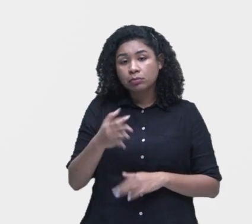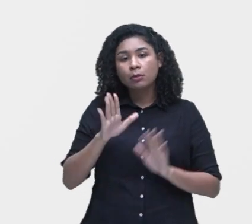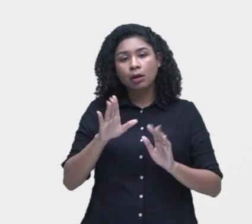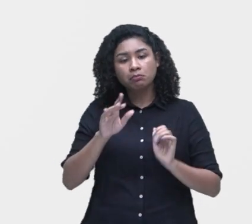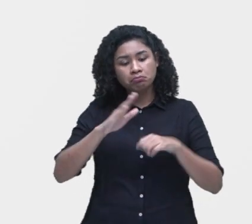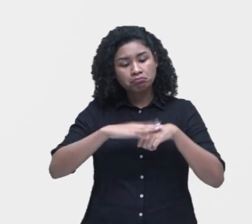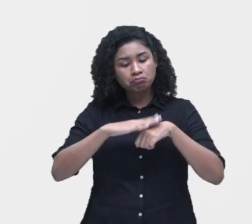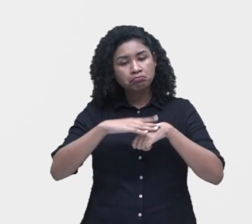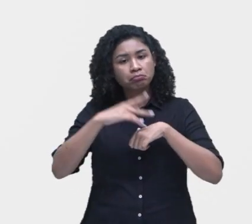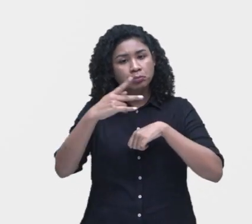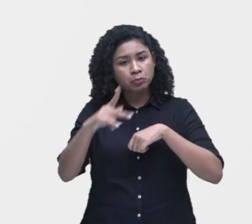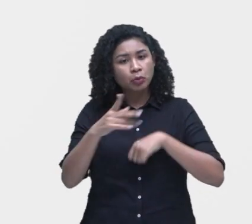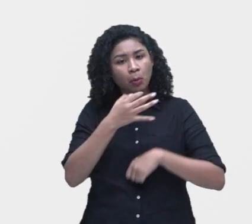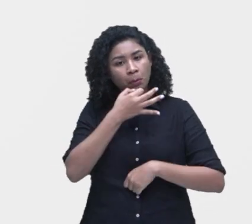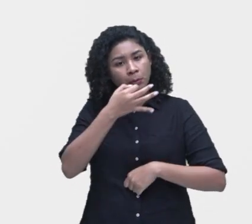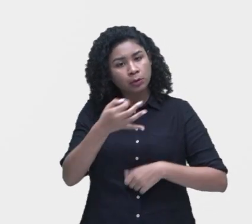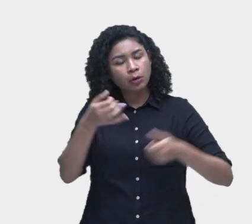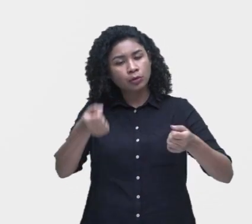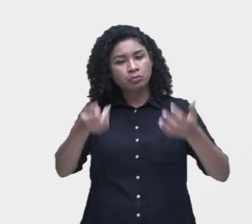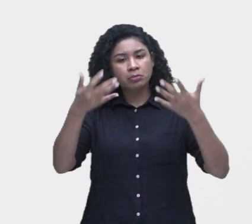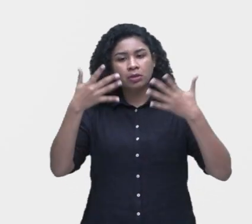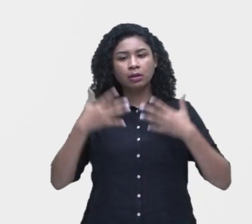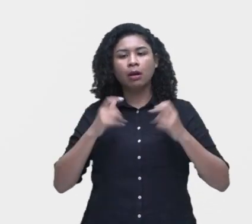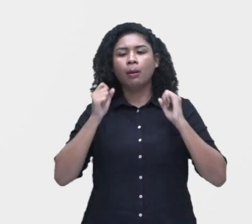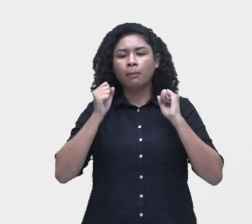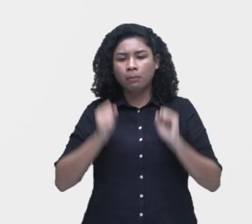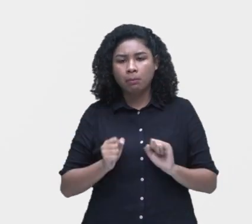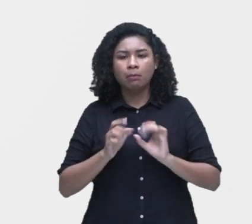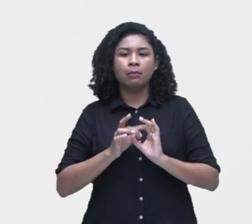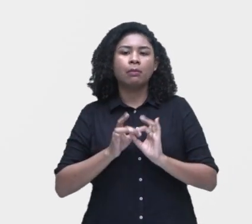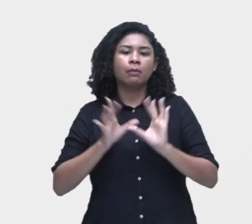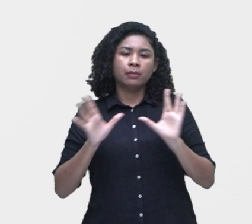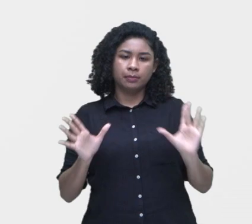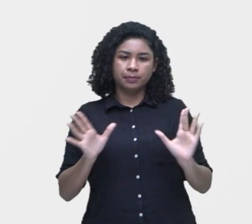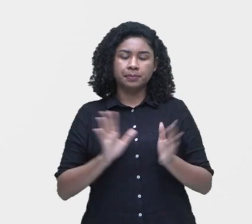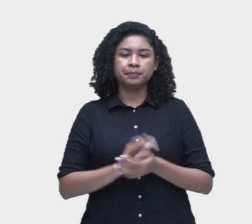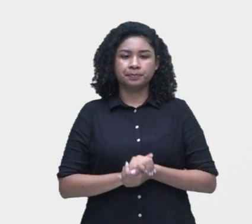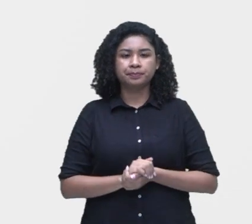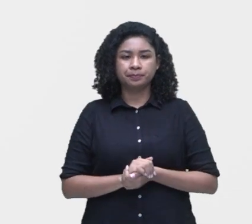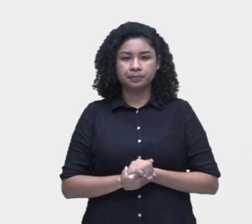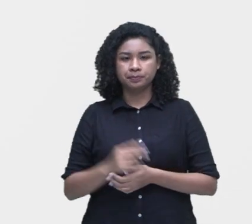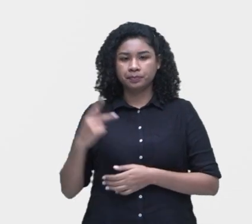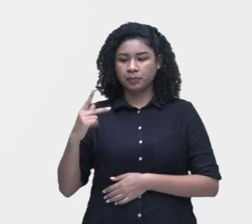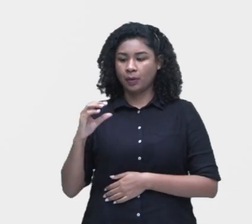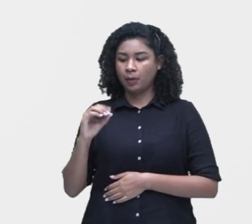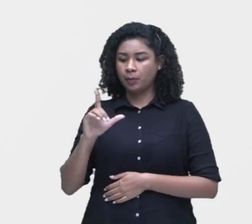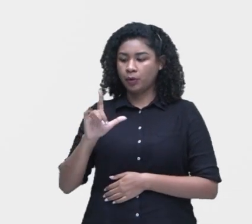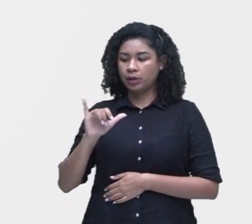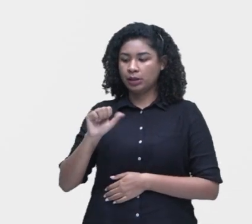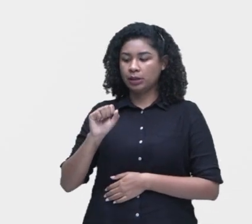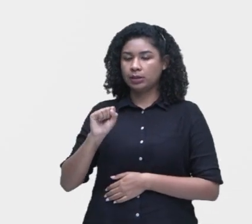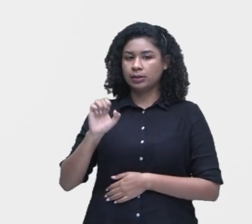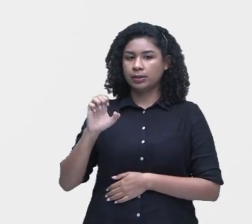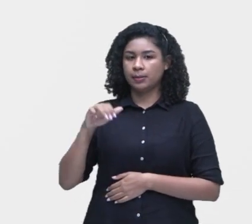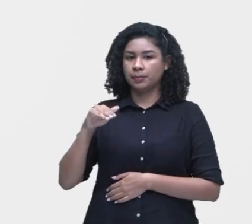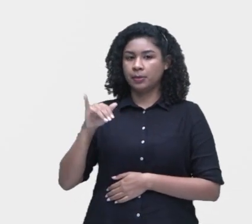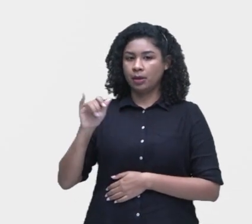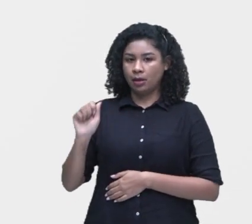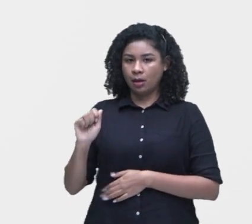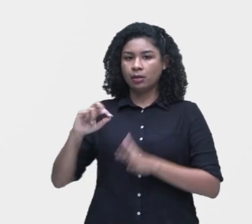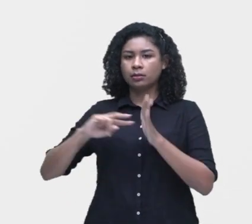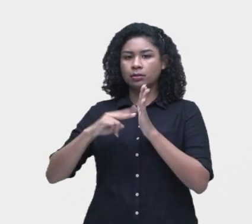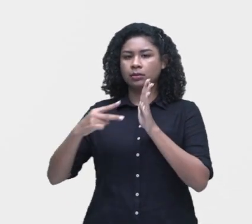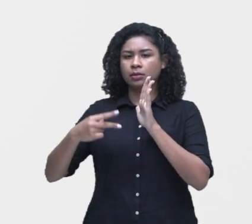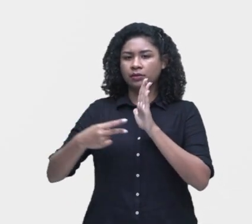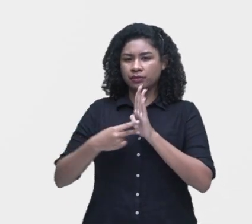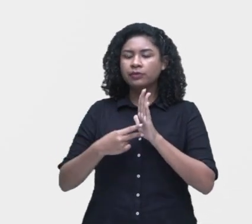com suas próprias palavras. Então, a polissemia consiste na pluralidade significativa, né,